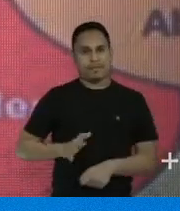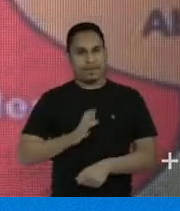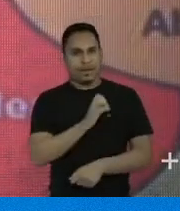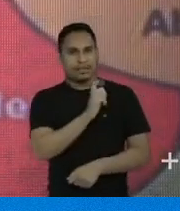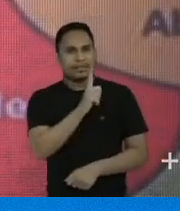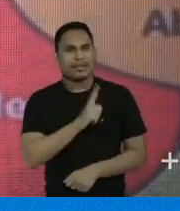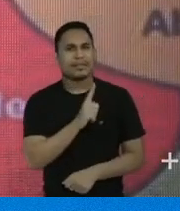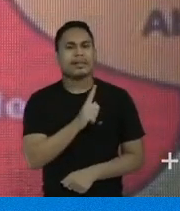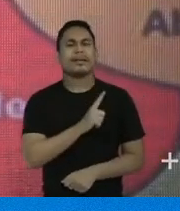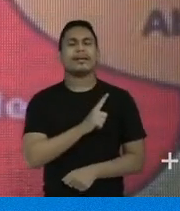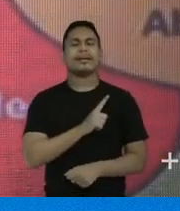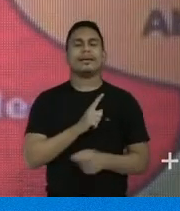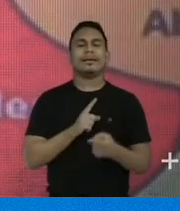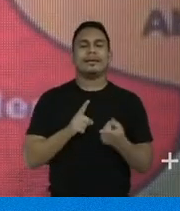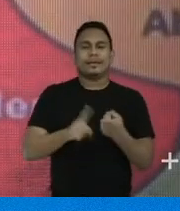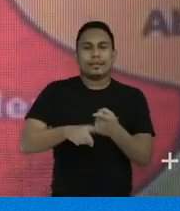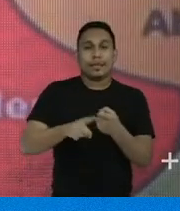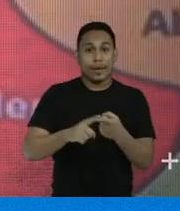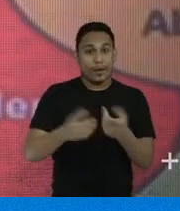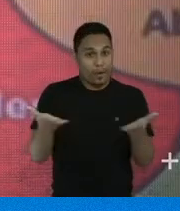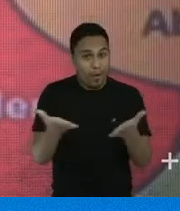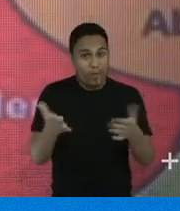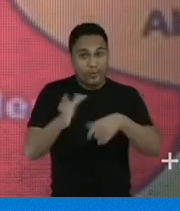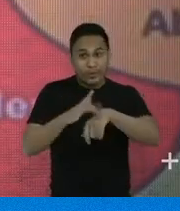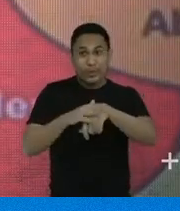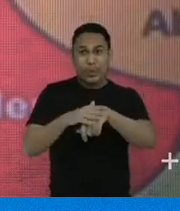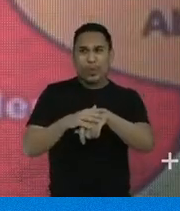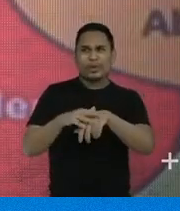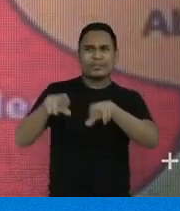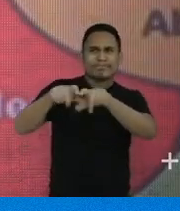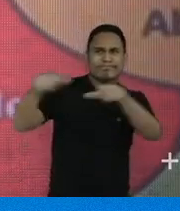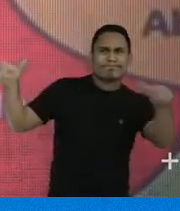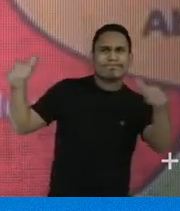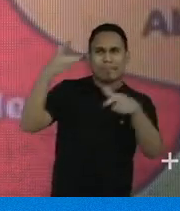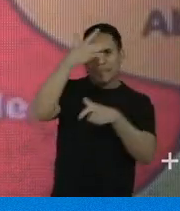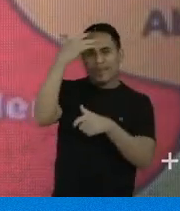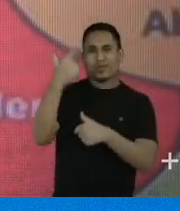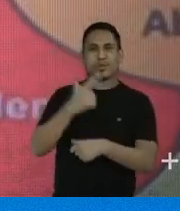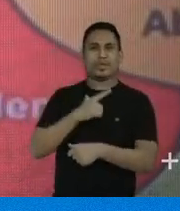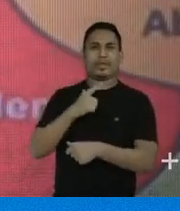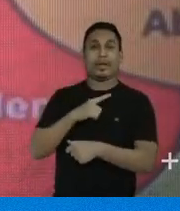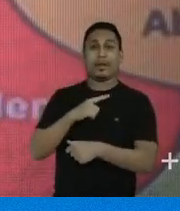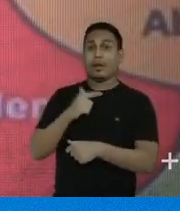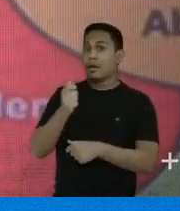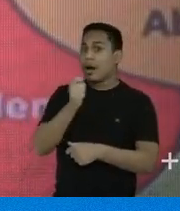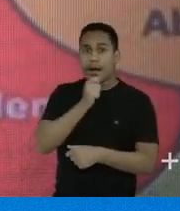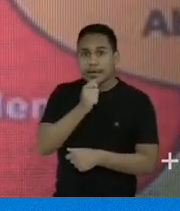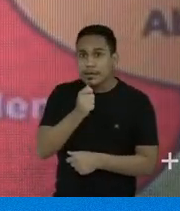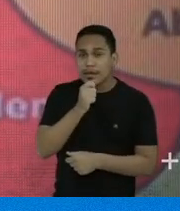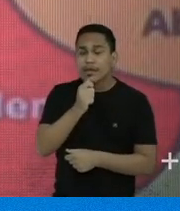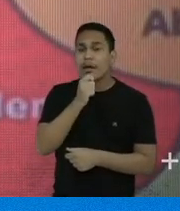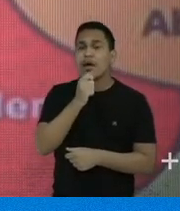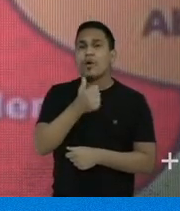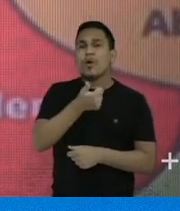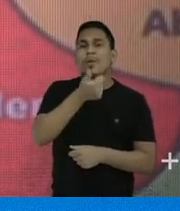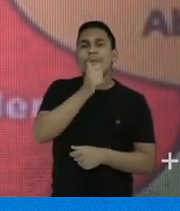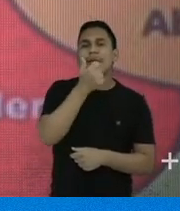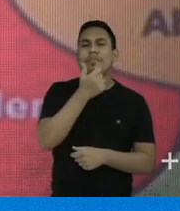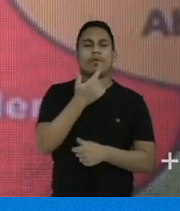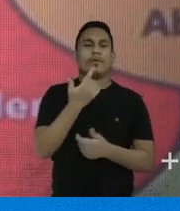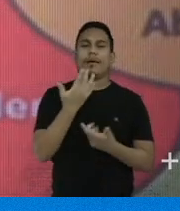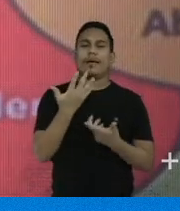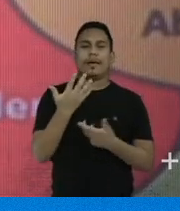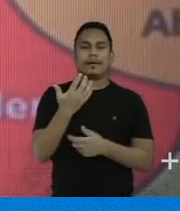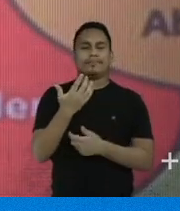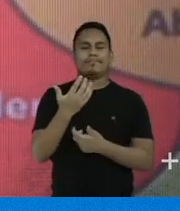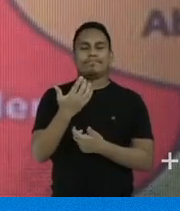patologia muito frequente hoje em pessoas que inclusive nunca ingeriram álcool, que fazem a esteatohepatite não alcoólica, que